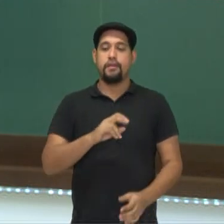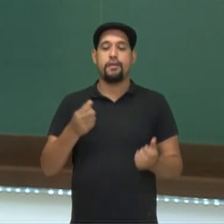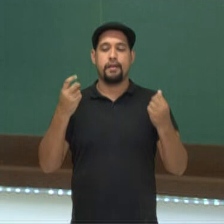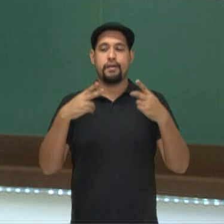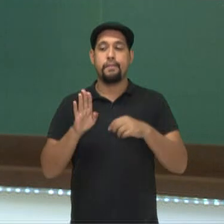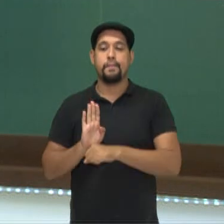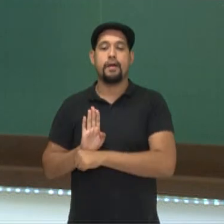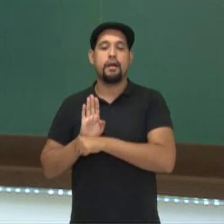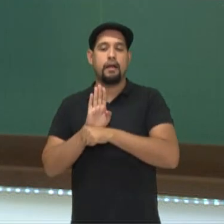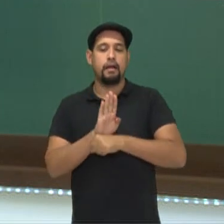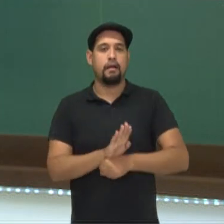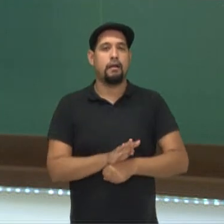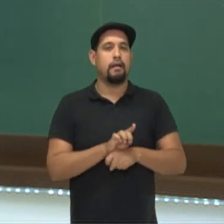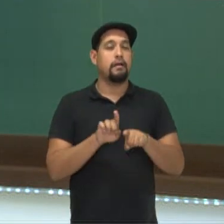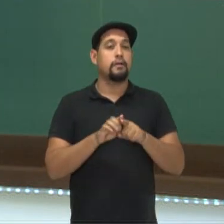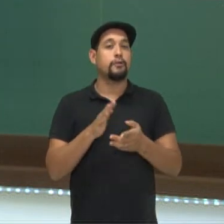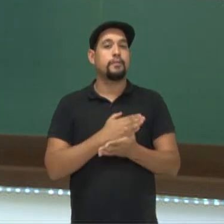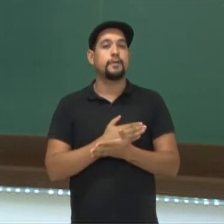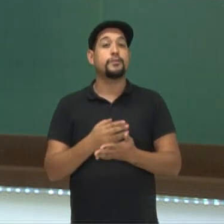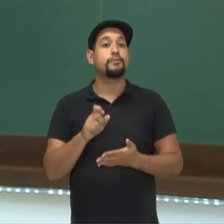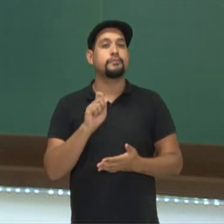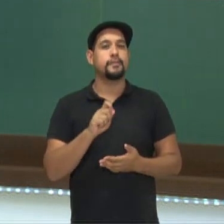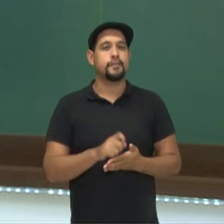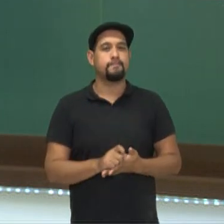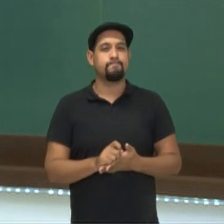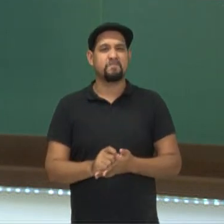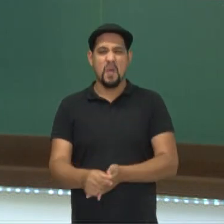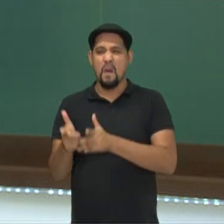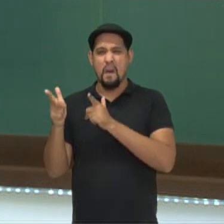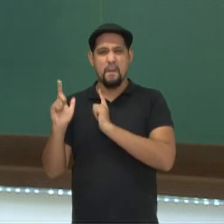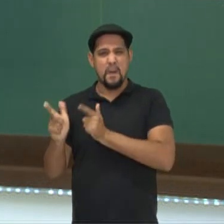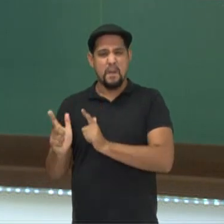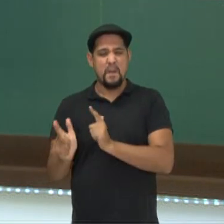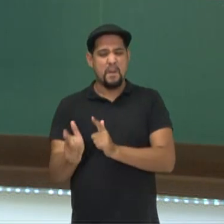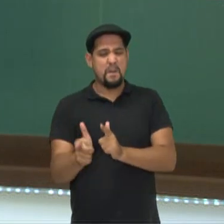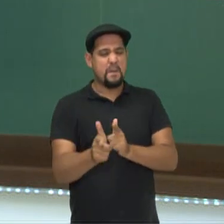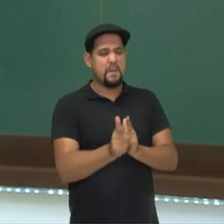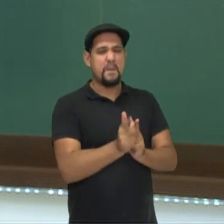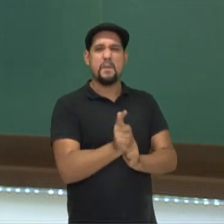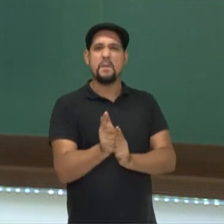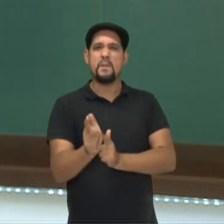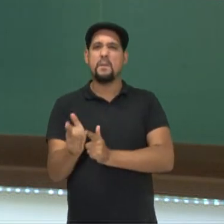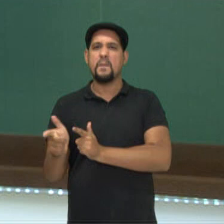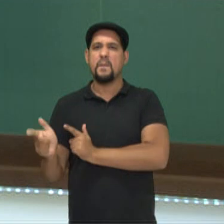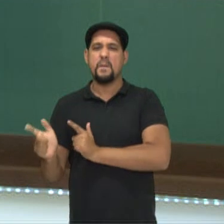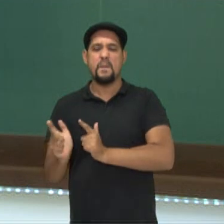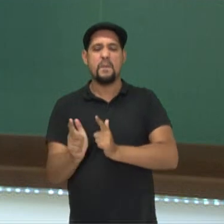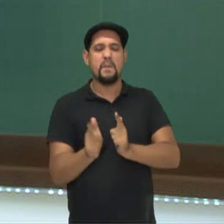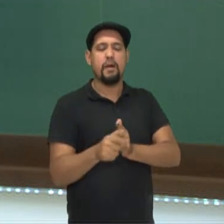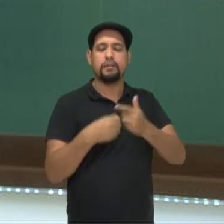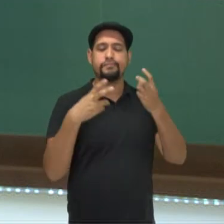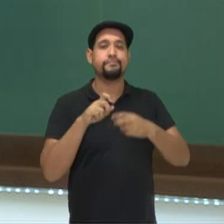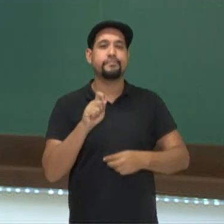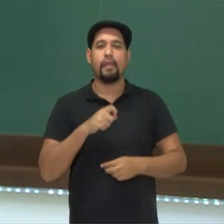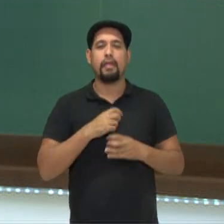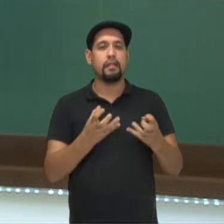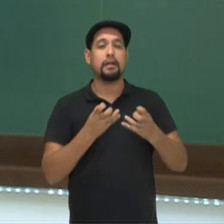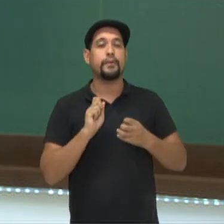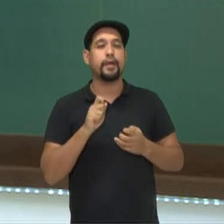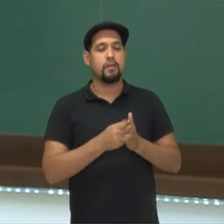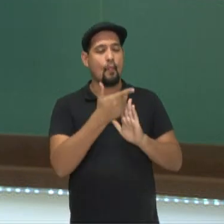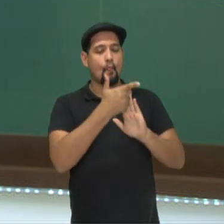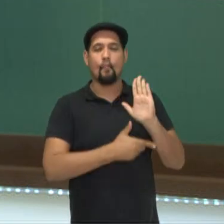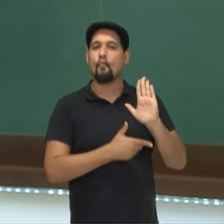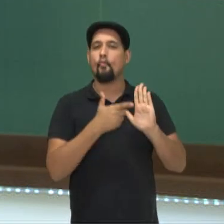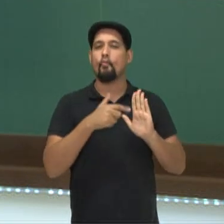defendê-los, e começou a atirar contra os jovens, falando que ele queria uma